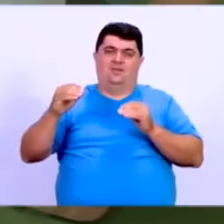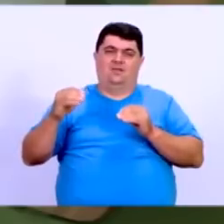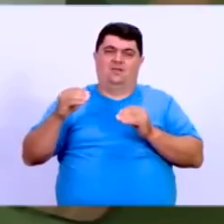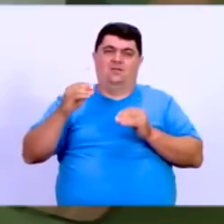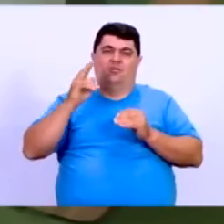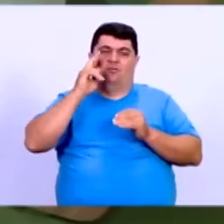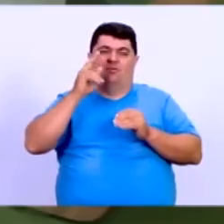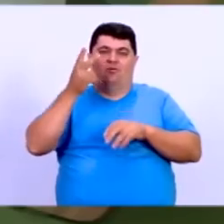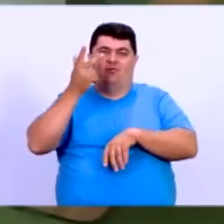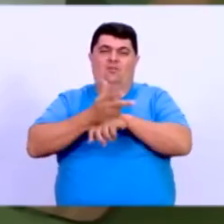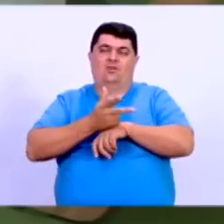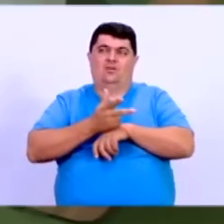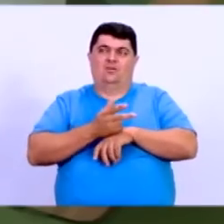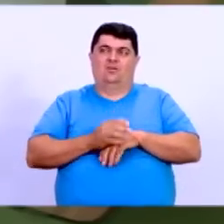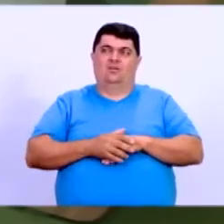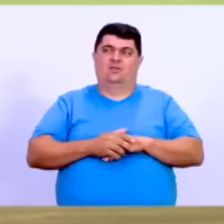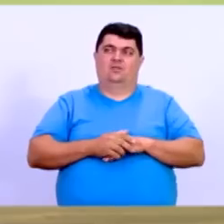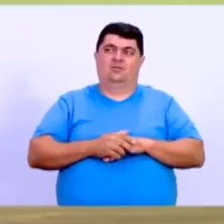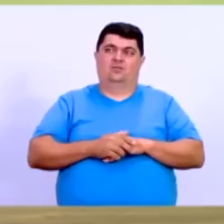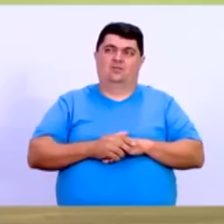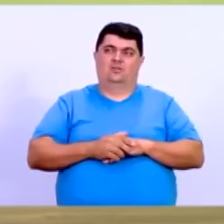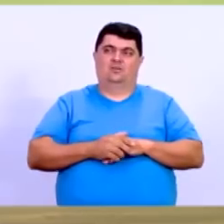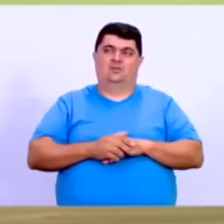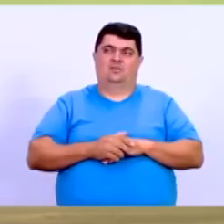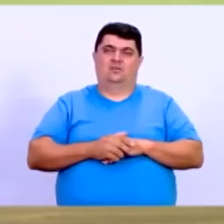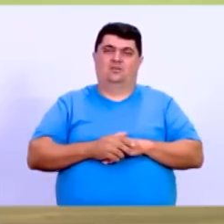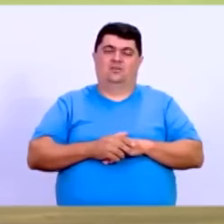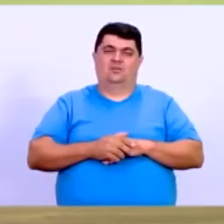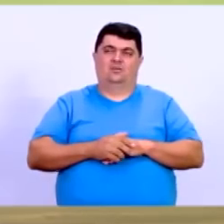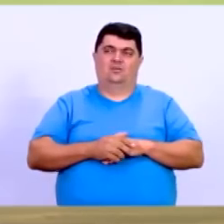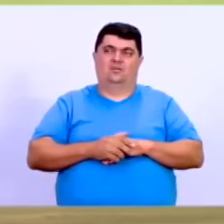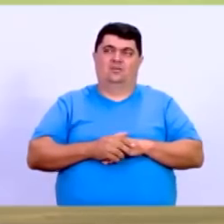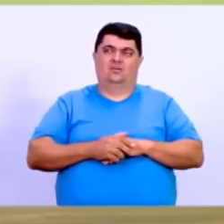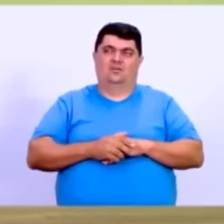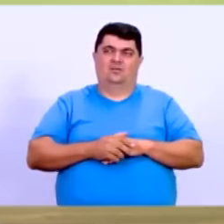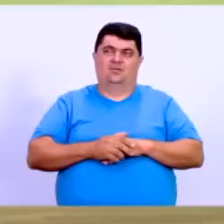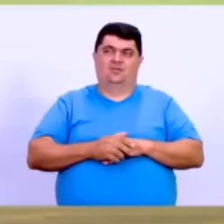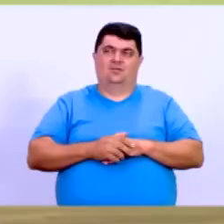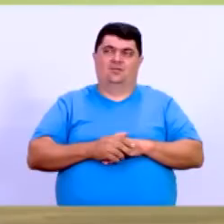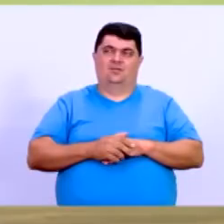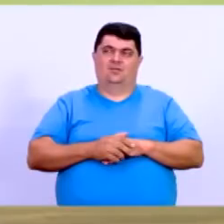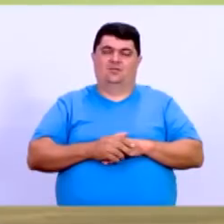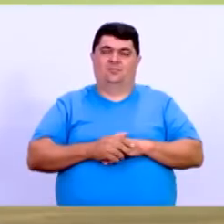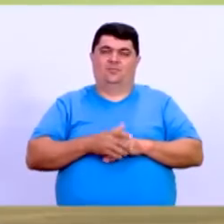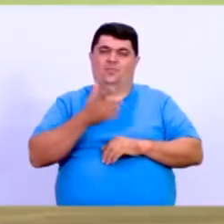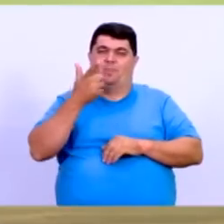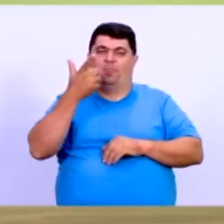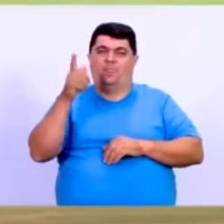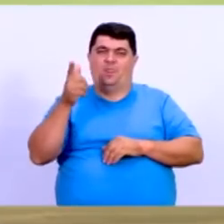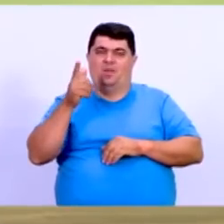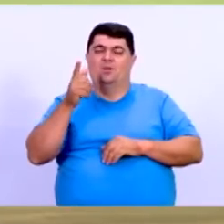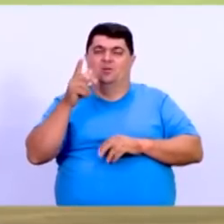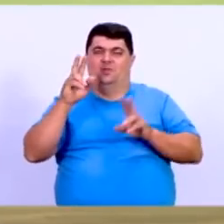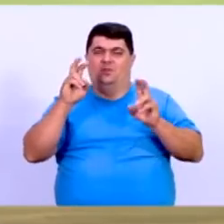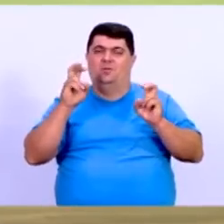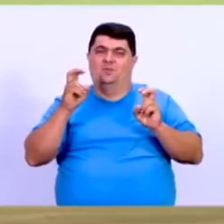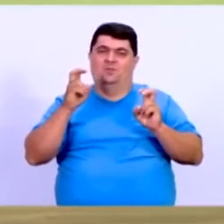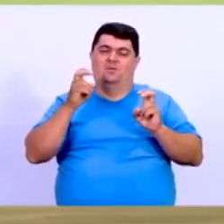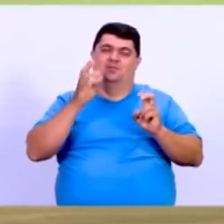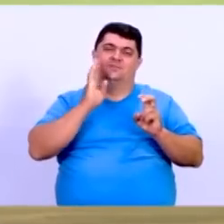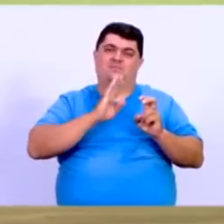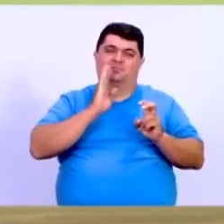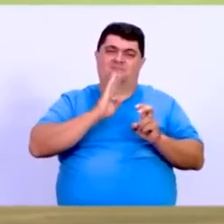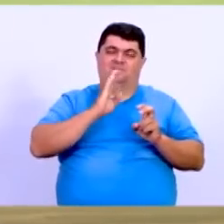as câmeras lá dentro da casa. Então, basicamente, é isso que o professor Thiago está comentando. Exatamente, né, pessoal. Outra coisa interessante de falar quando você